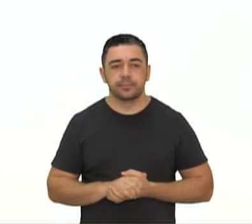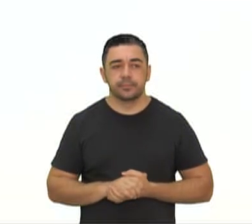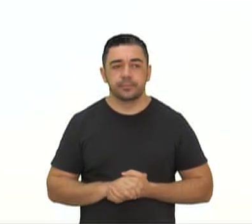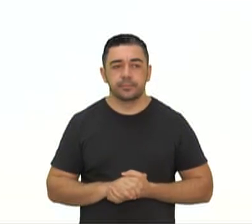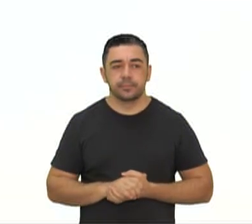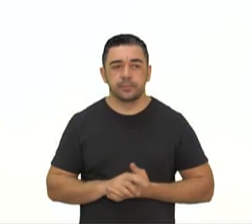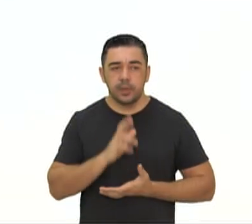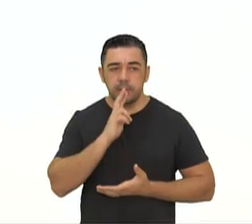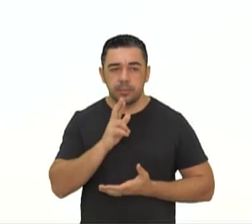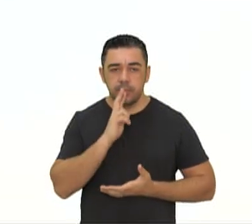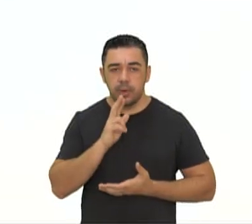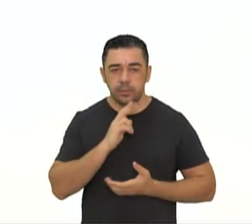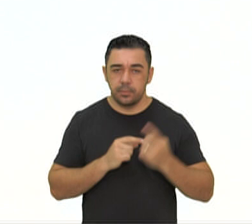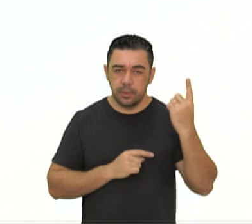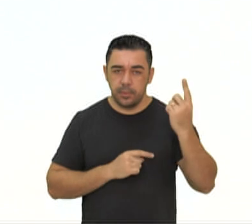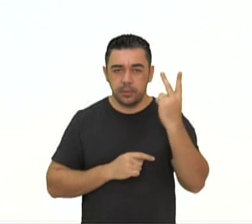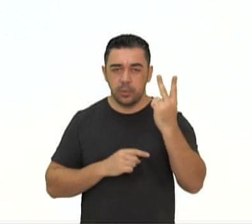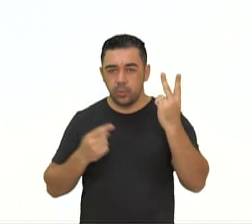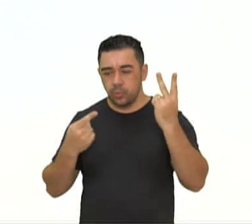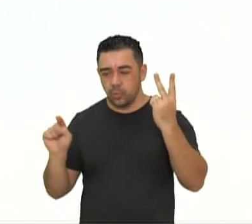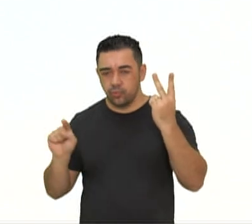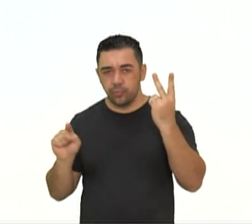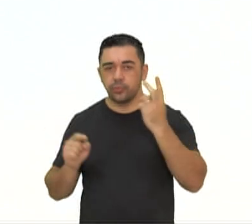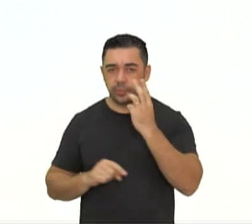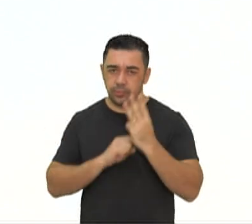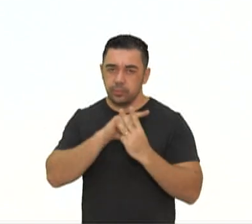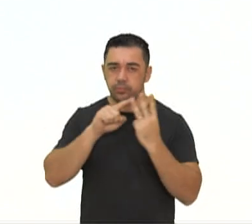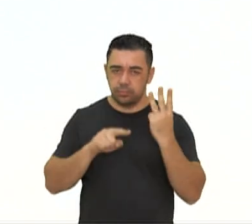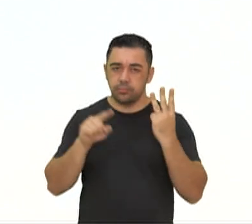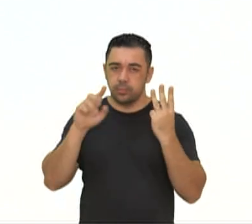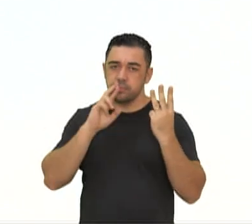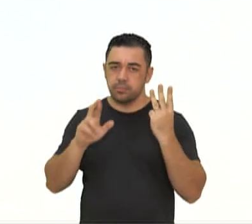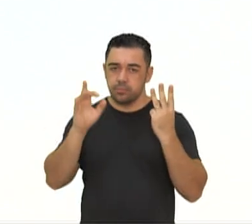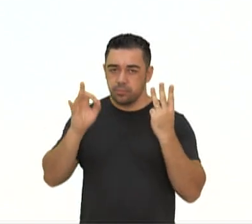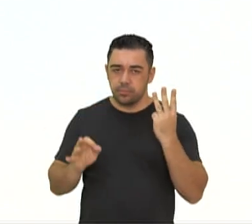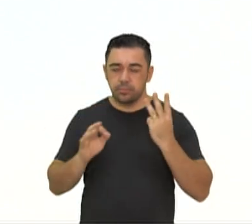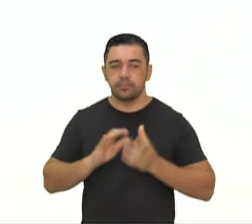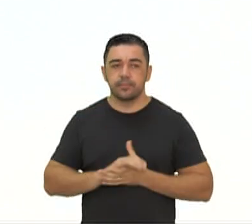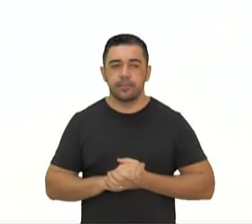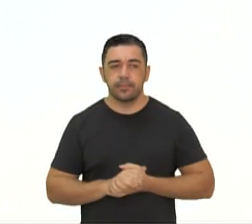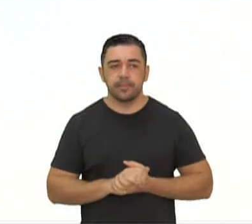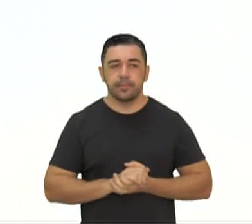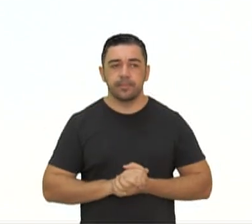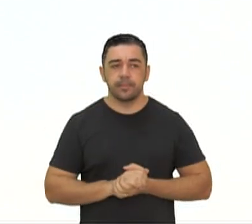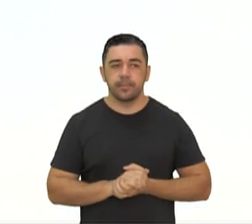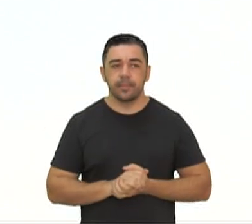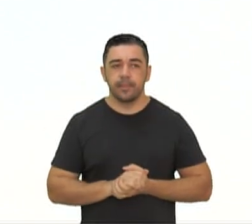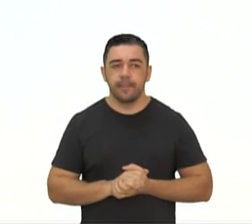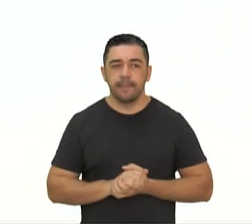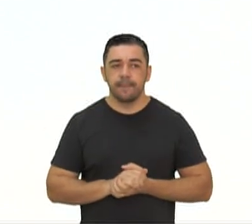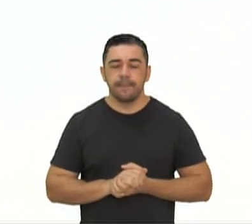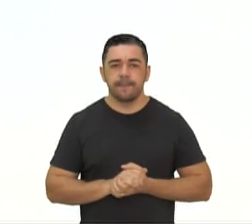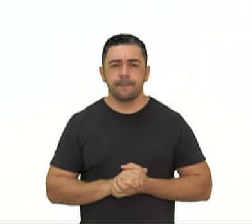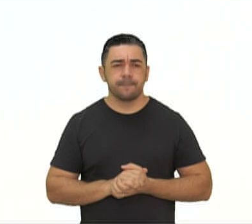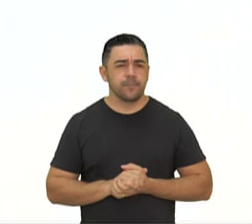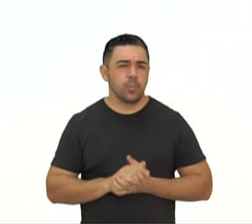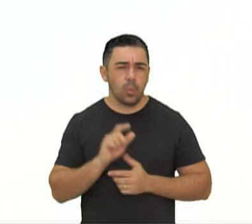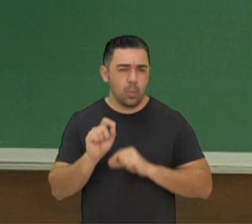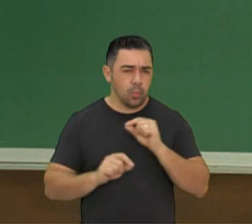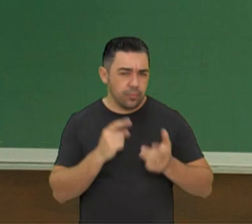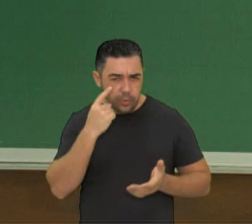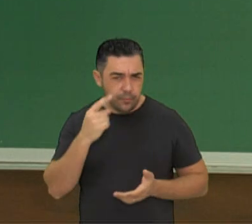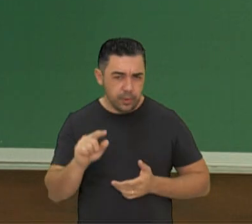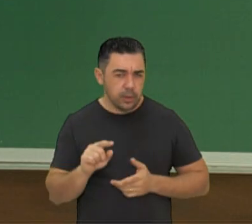Então, tá ali as minhas respostas. Ó. Esse e esse aqui são os polígonos convexos. O que nós vamos ver